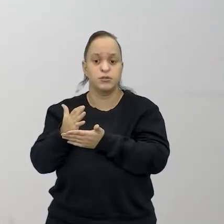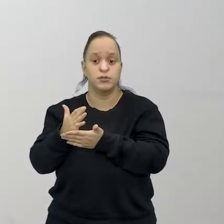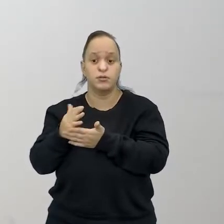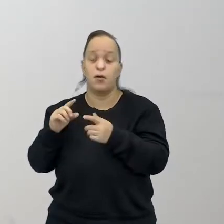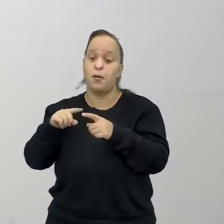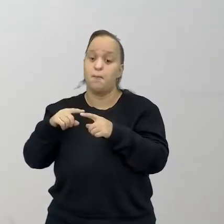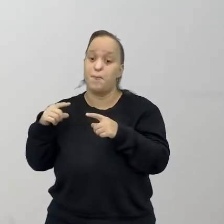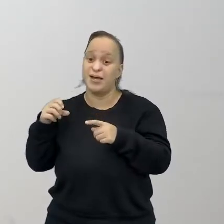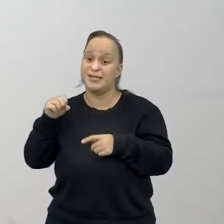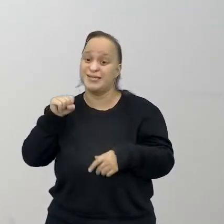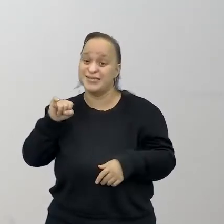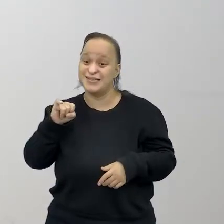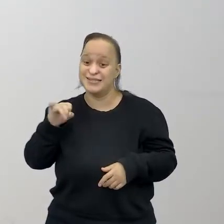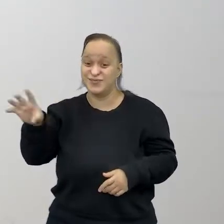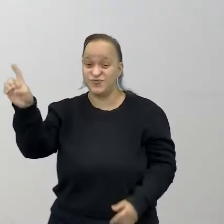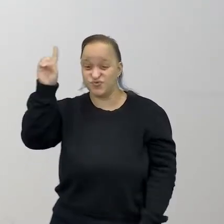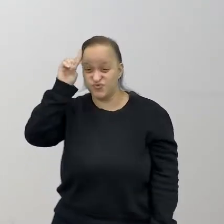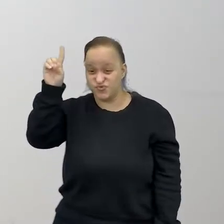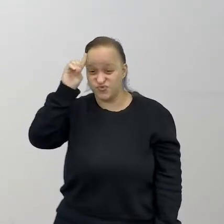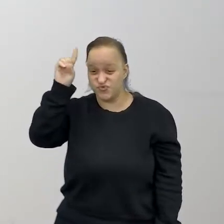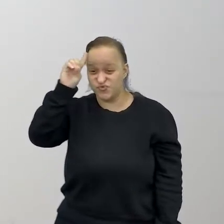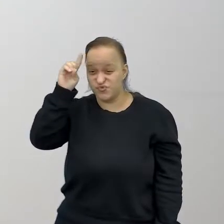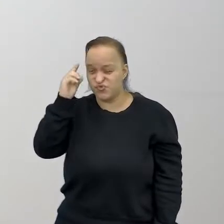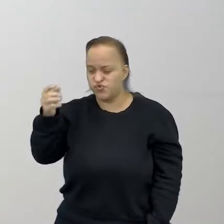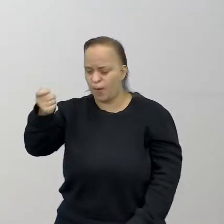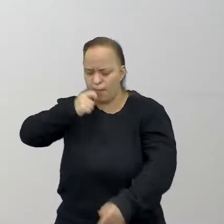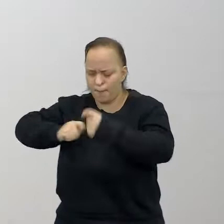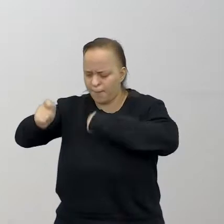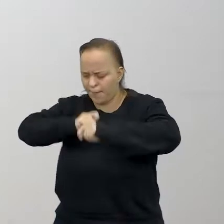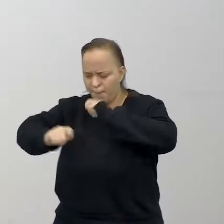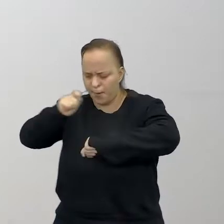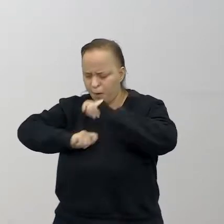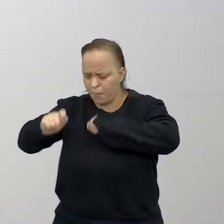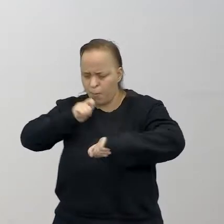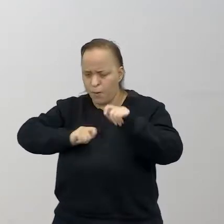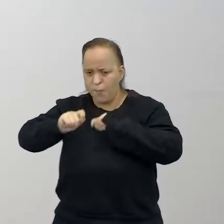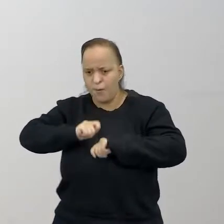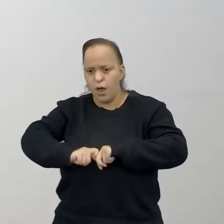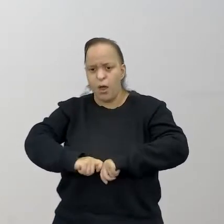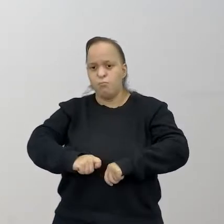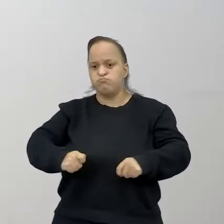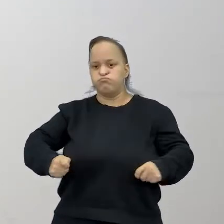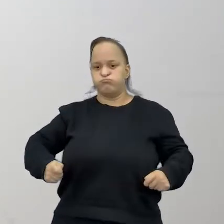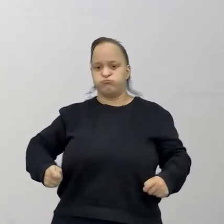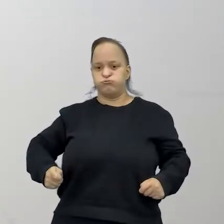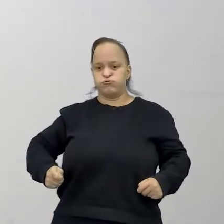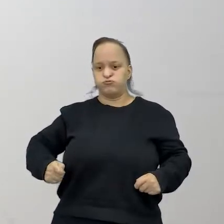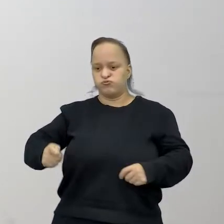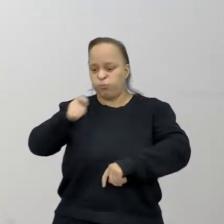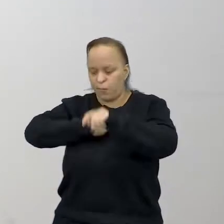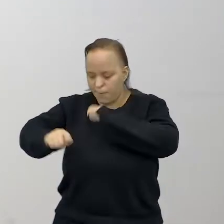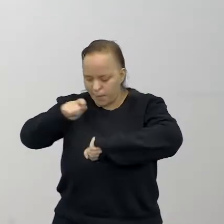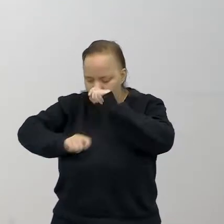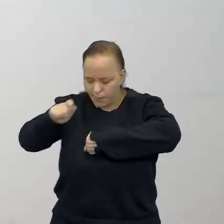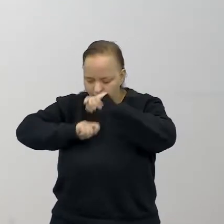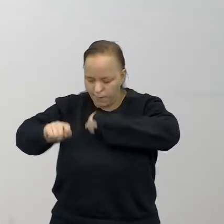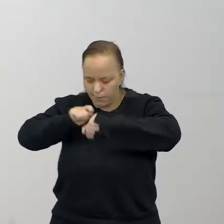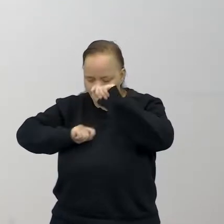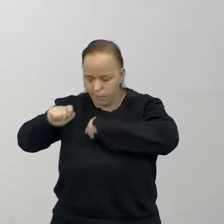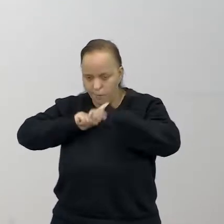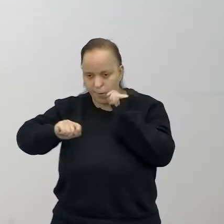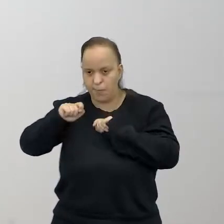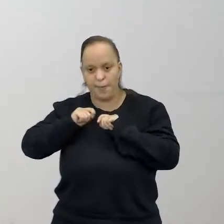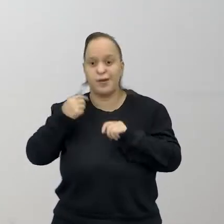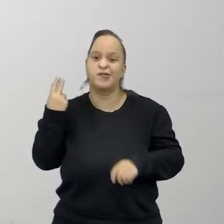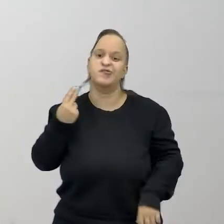compulsiva todos os dias, numa rotina, né, de compulsão alimentar. Então, quando a gente fala desses distúrbios,